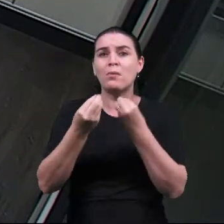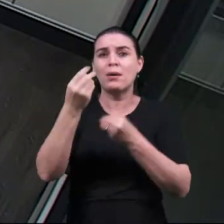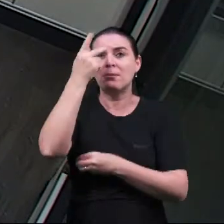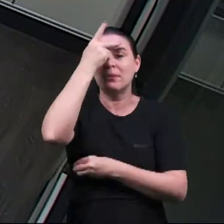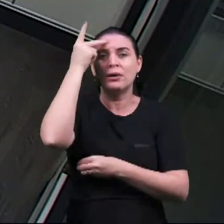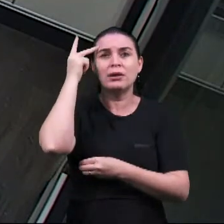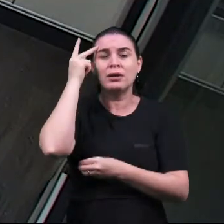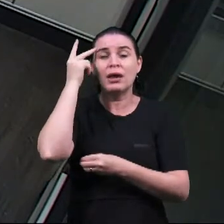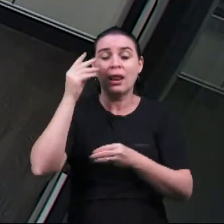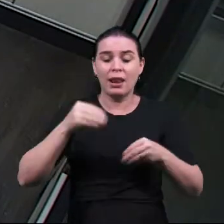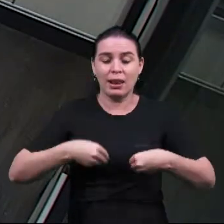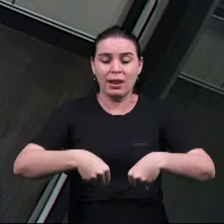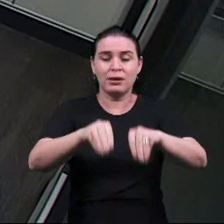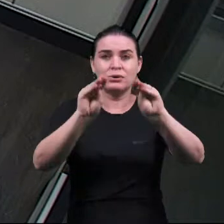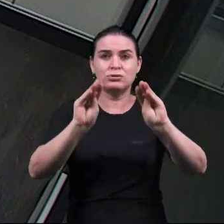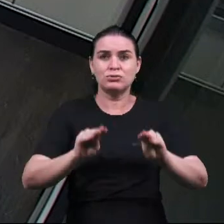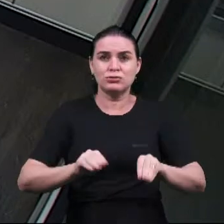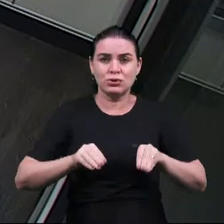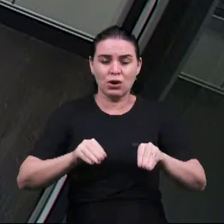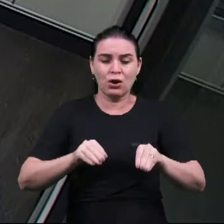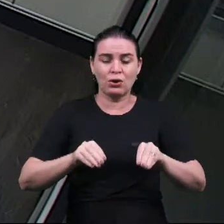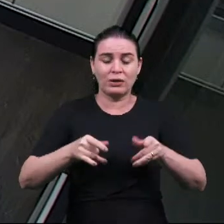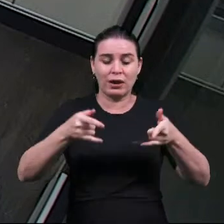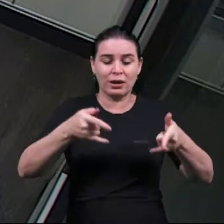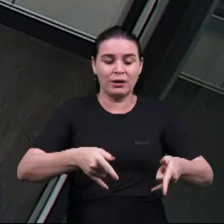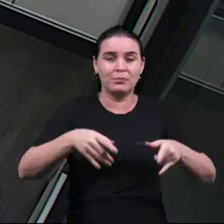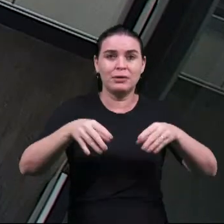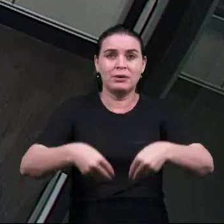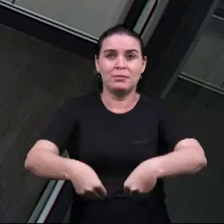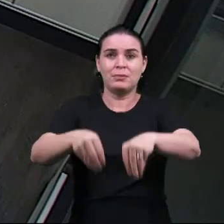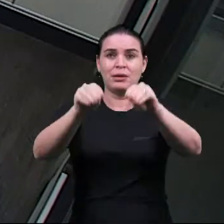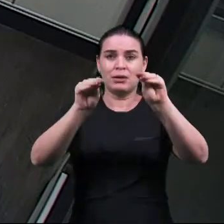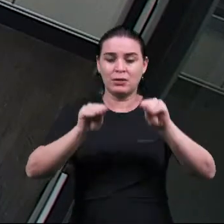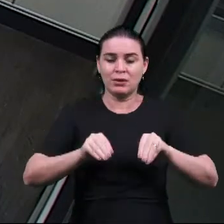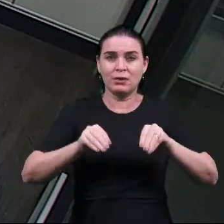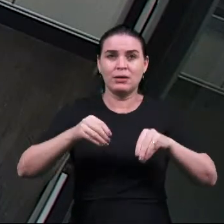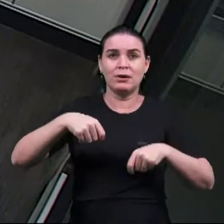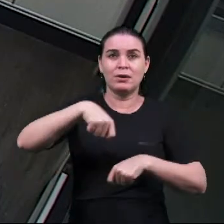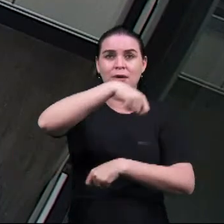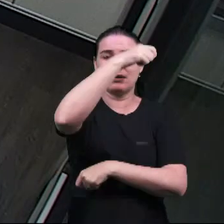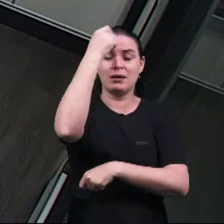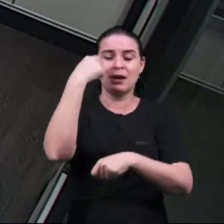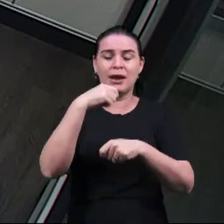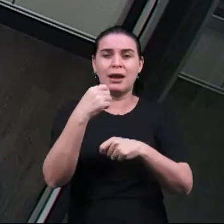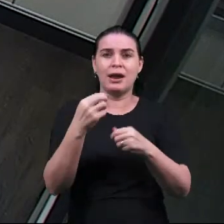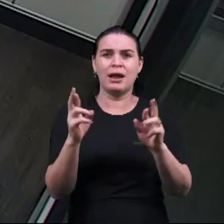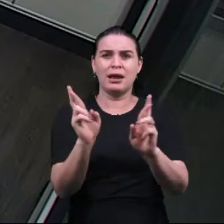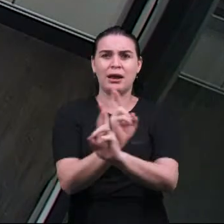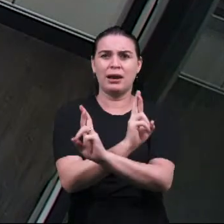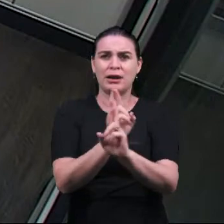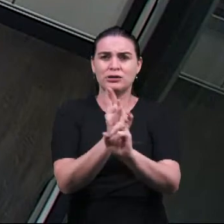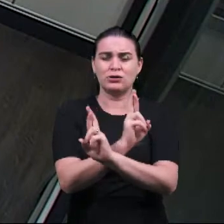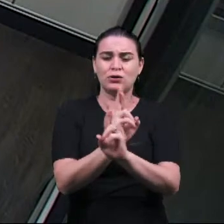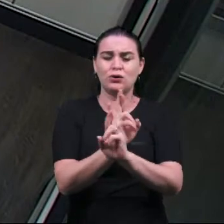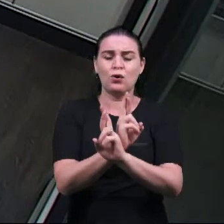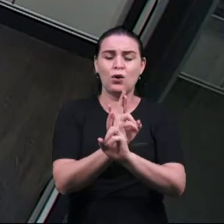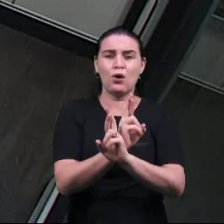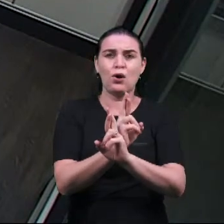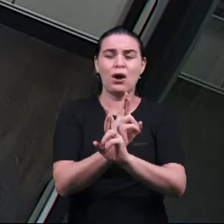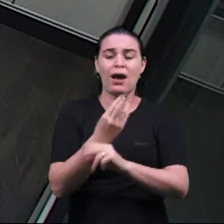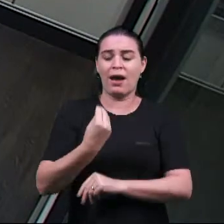é que está na cama. Ele estava deitado, pegou um lençol, quer dizer... E ele fez uma aplicação à vida espiritual do